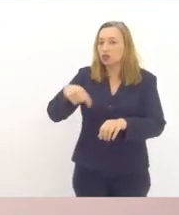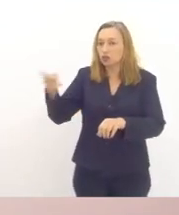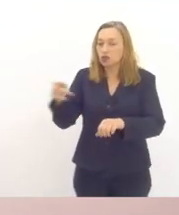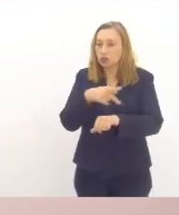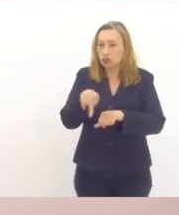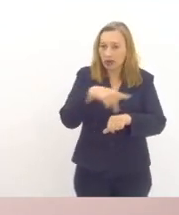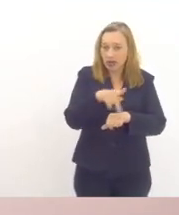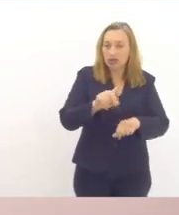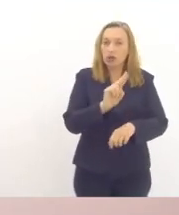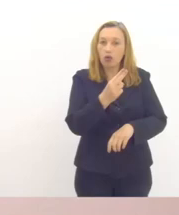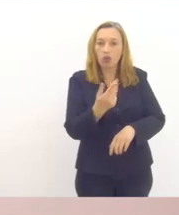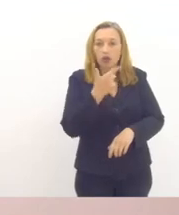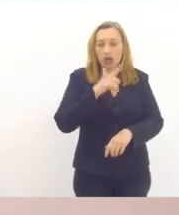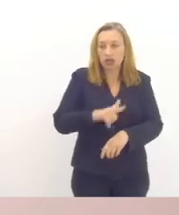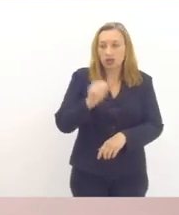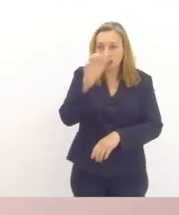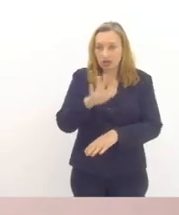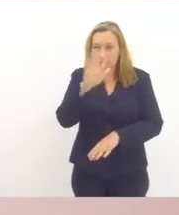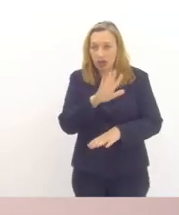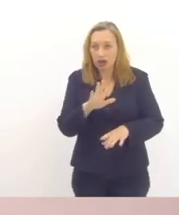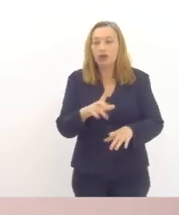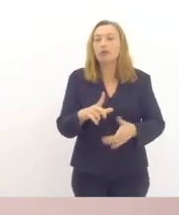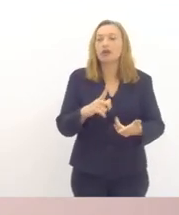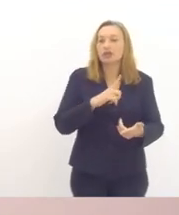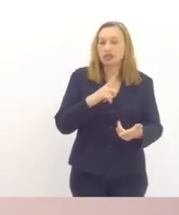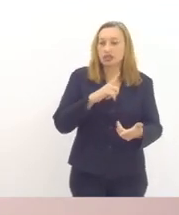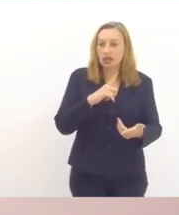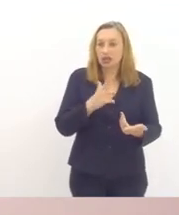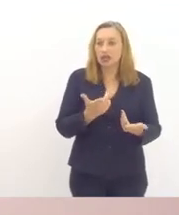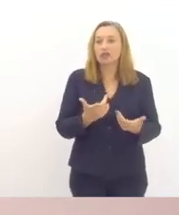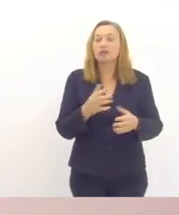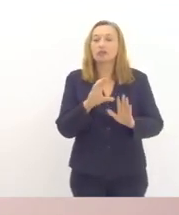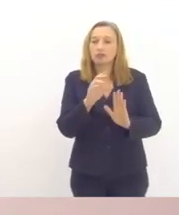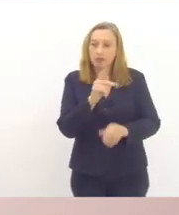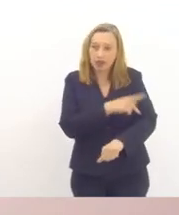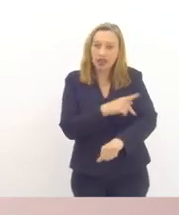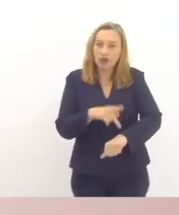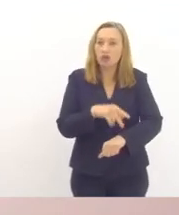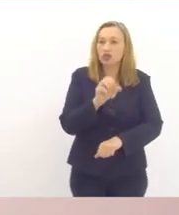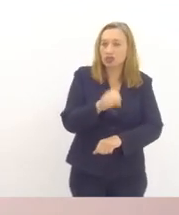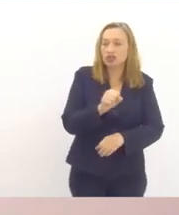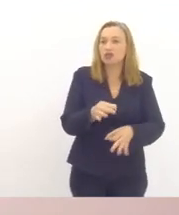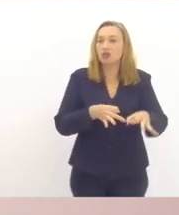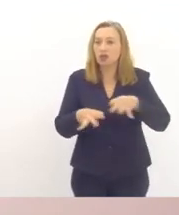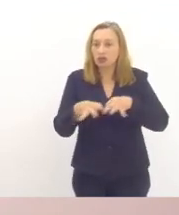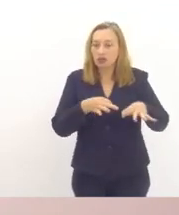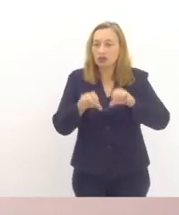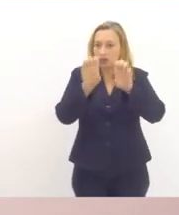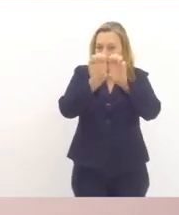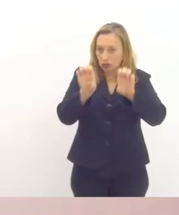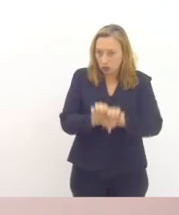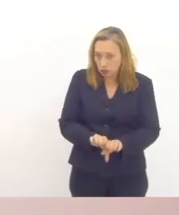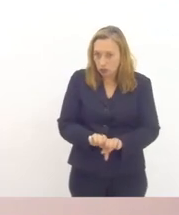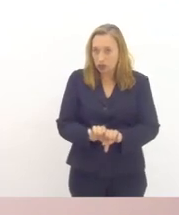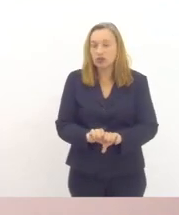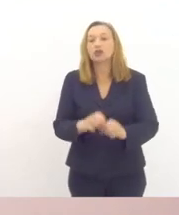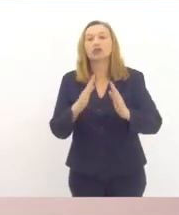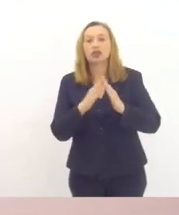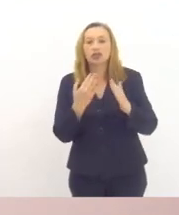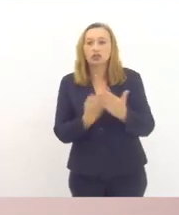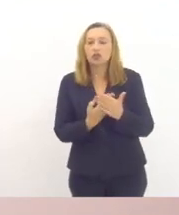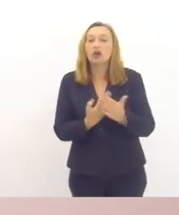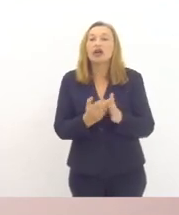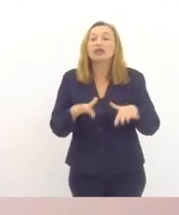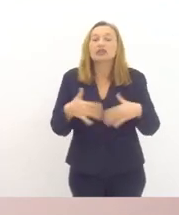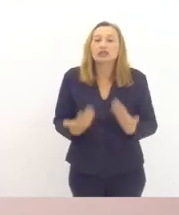língua nacional, o que seja, mas tem uma questão de abordagem pedagógica, né, de organização e estruturação da escola.